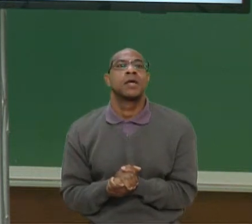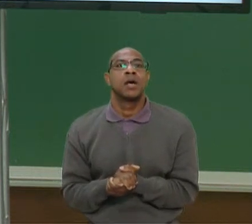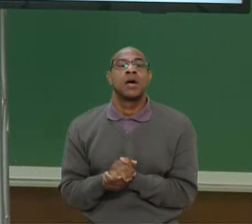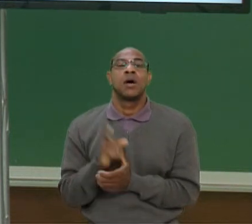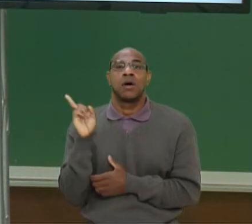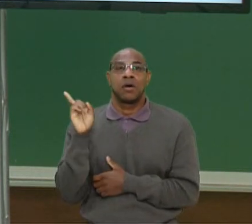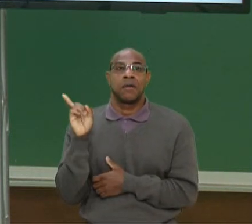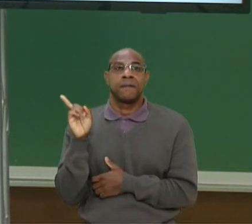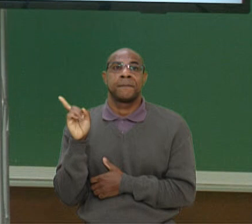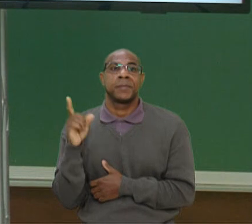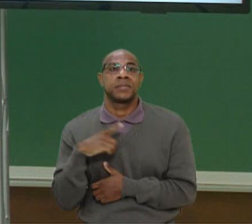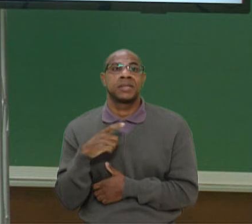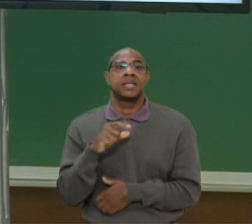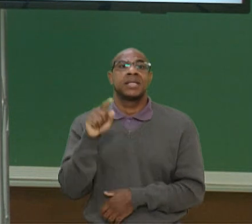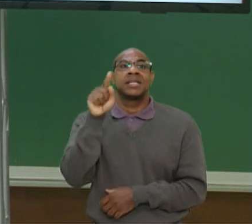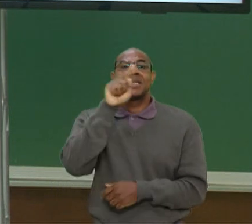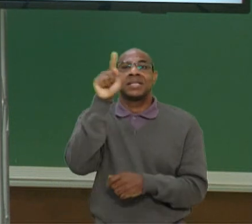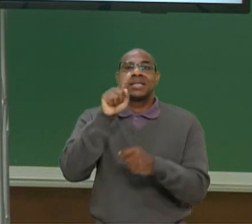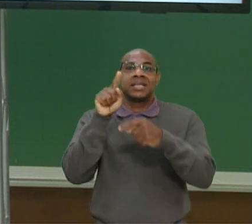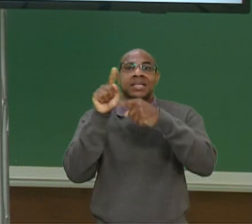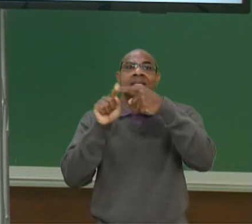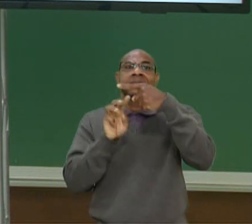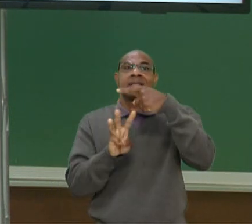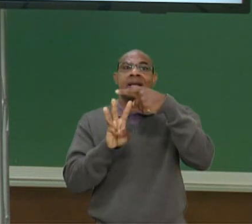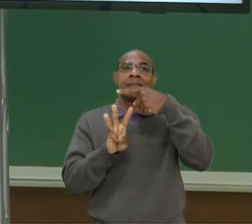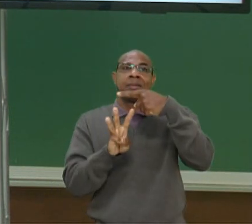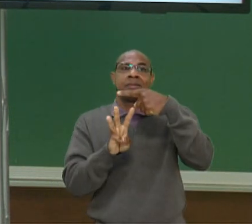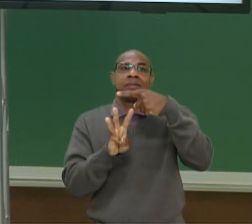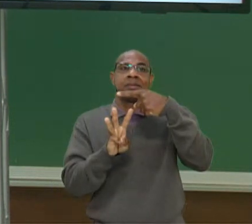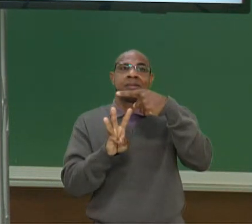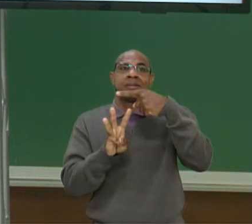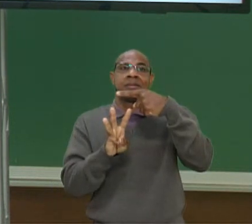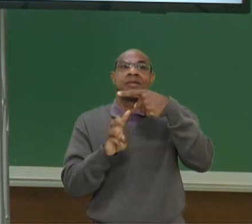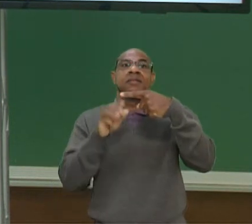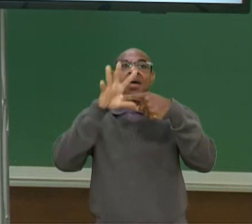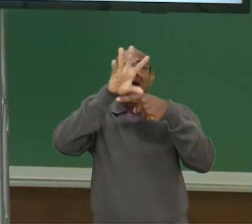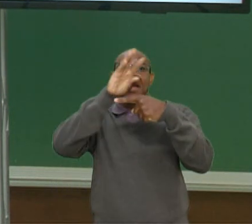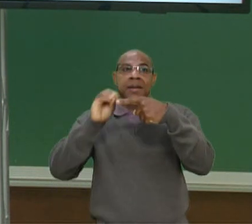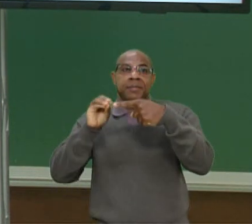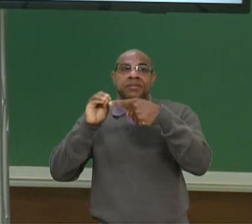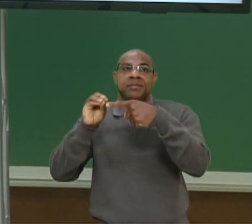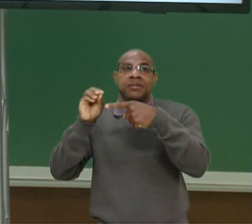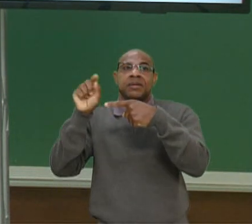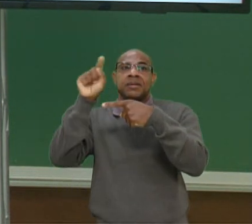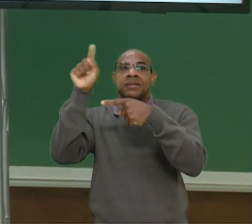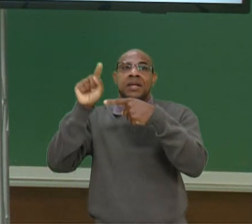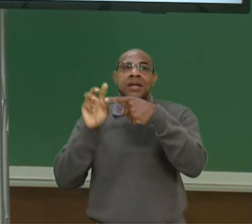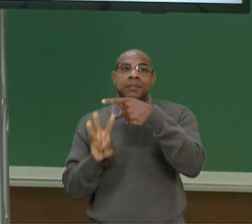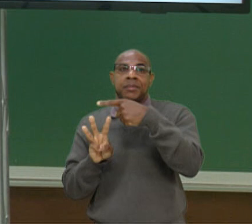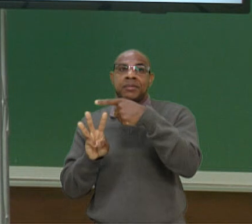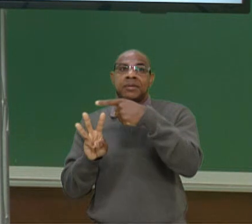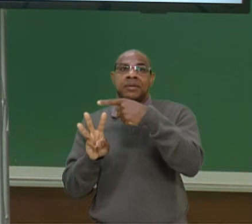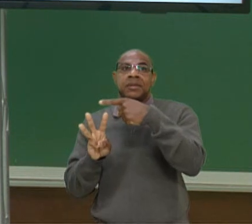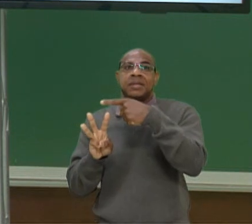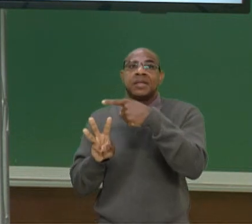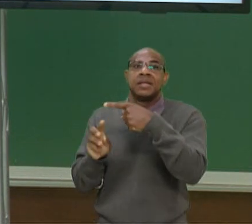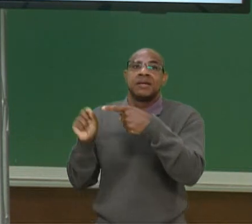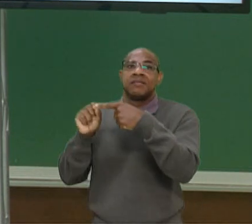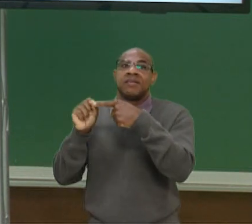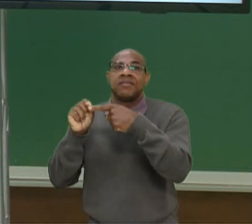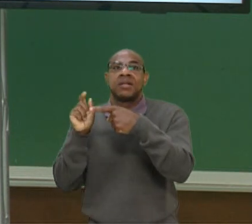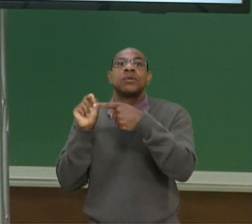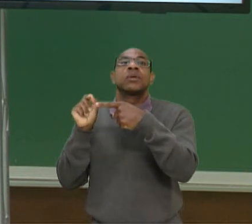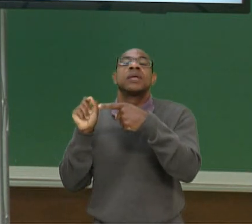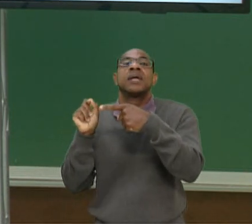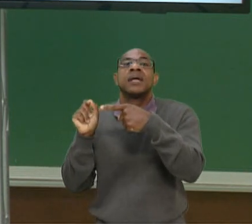Então, a divisão, eu tenho Z dividido por W, eu vou repetir esse Z dividido por W e vou fazer um